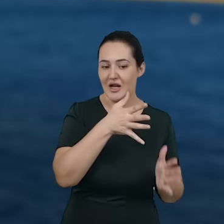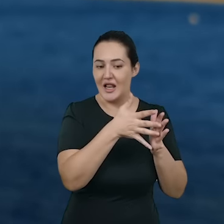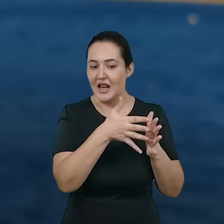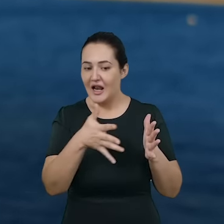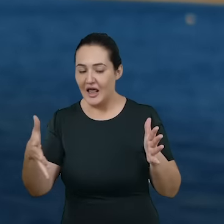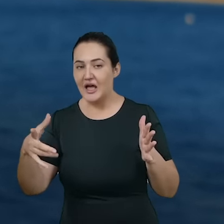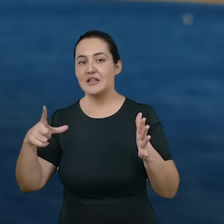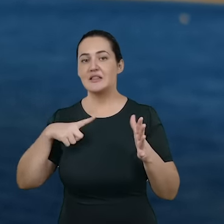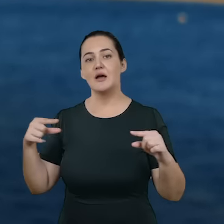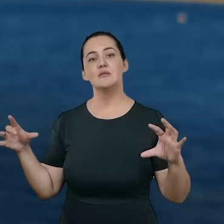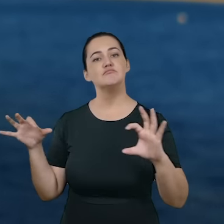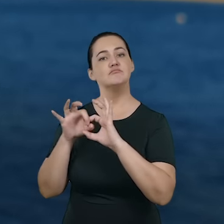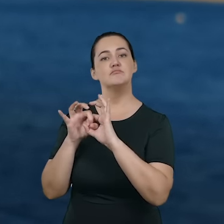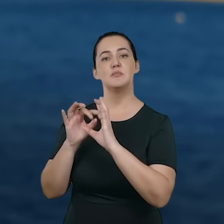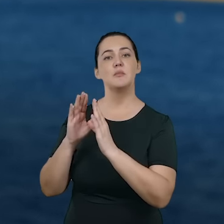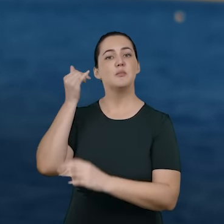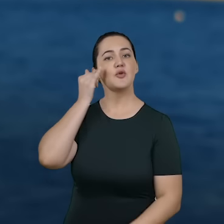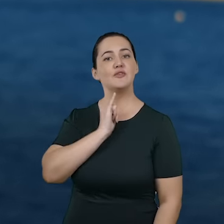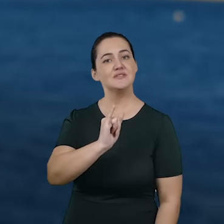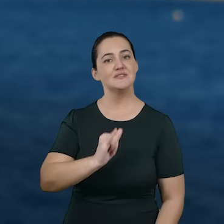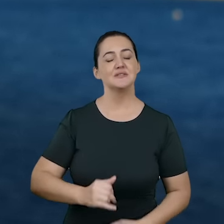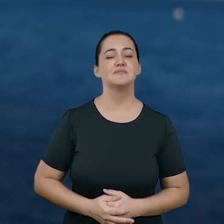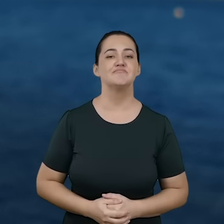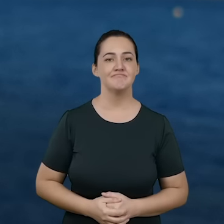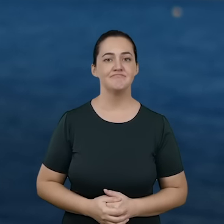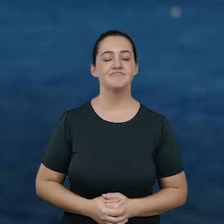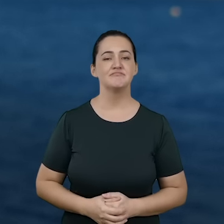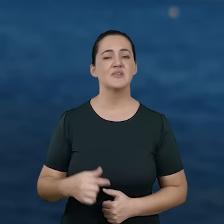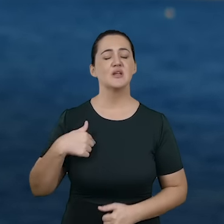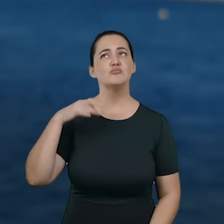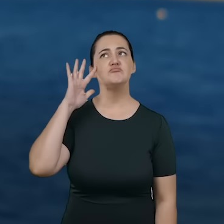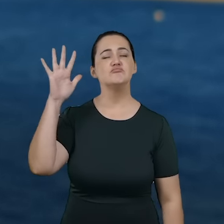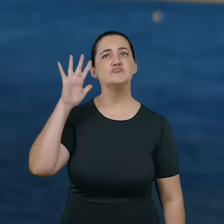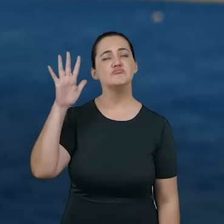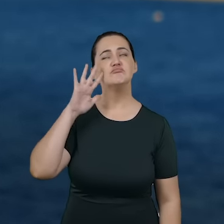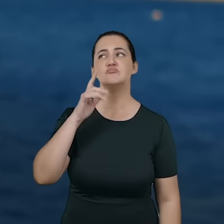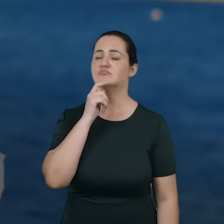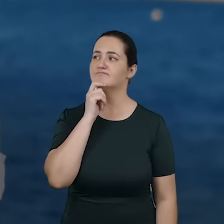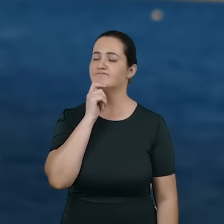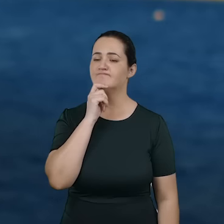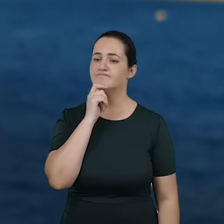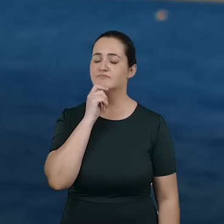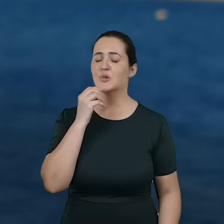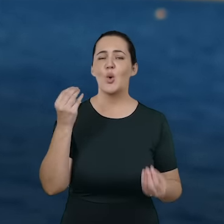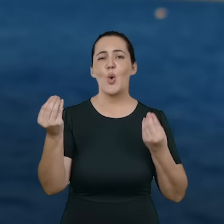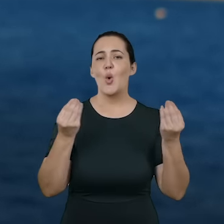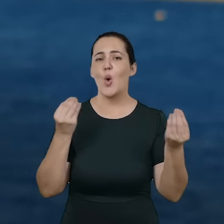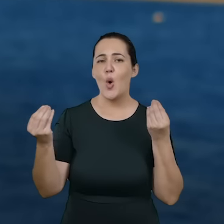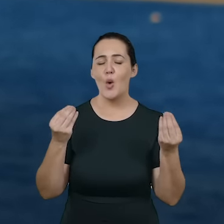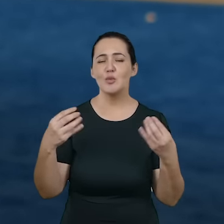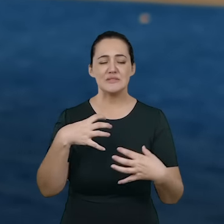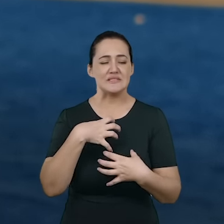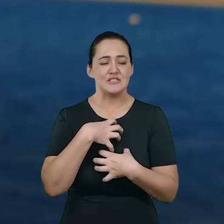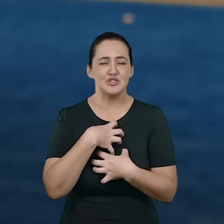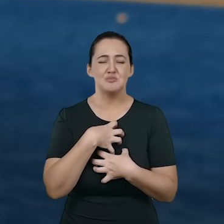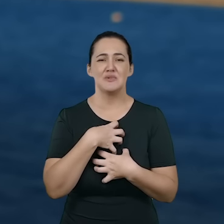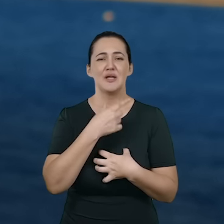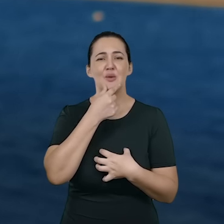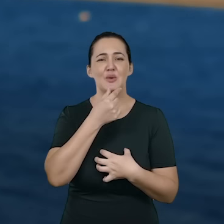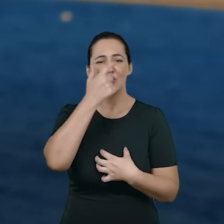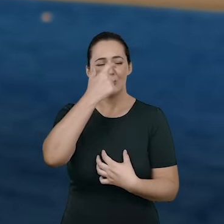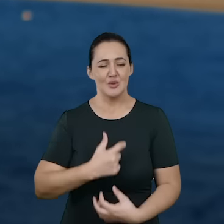estava profetizado aqui na Bíblia Sagrada. Aí eu fico pensando, como deve ter sido o sentimento de